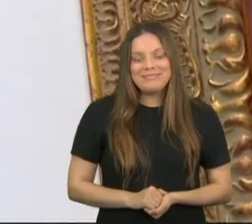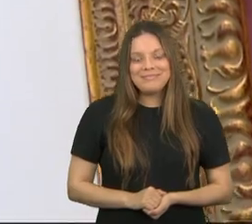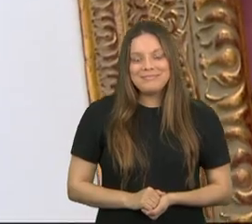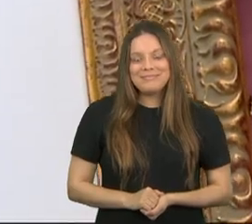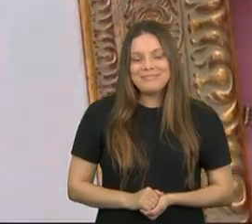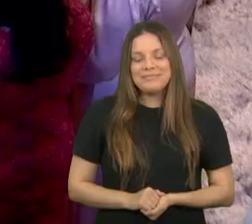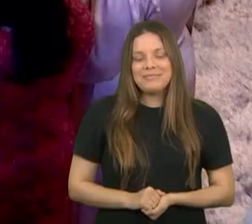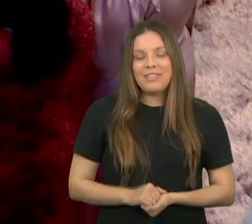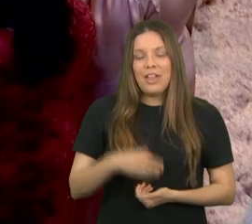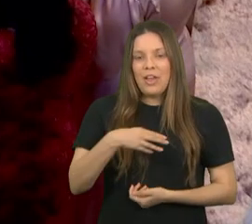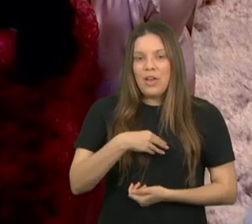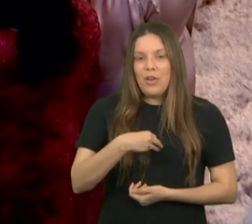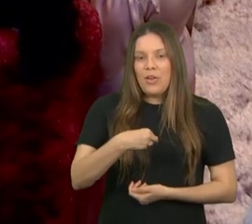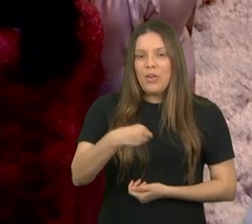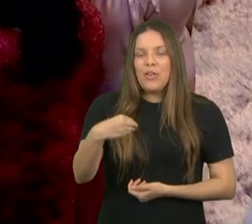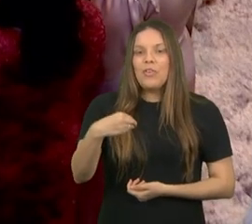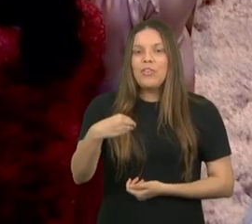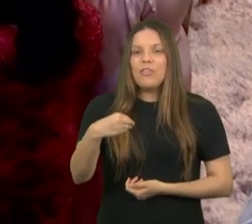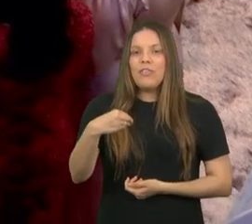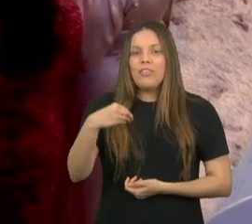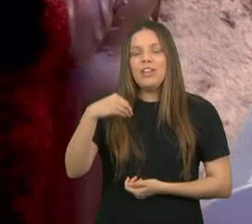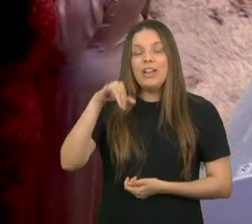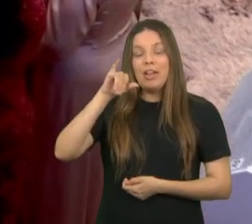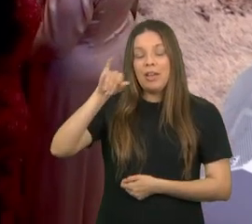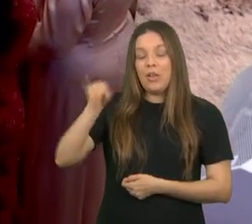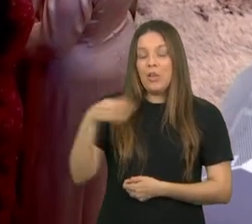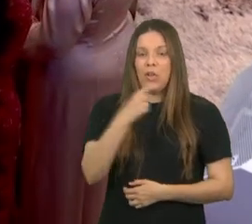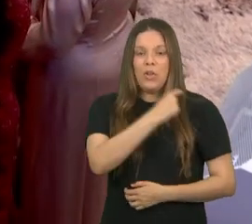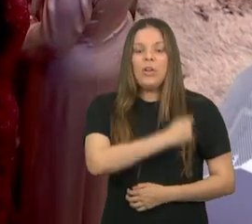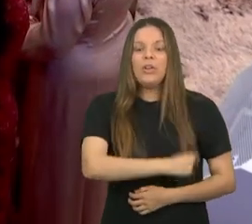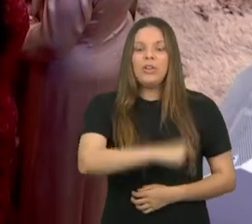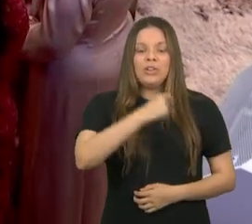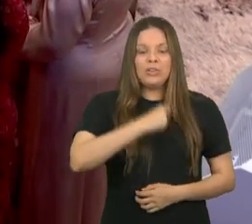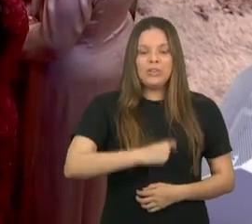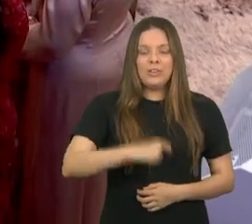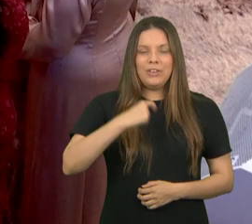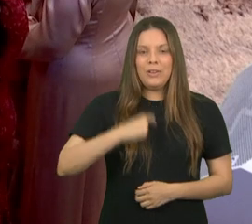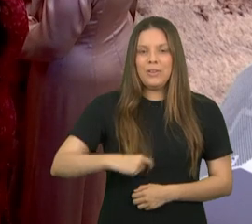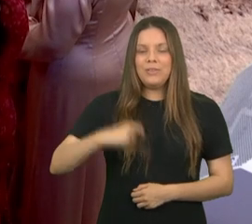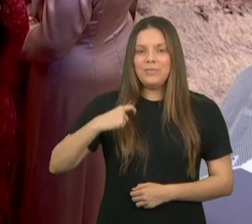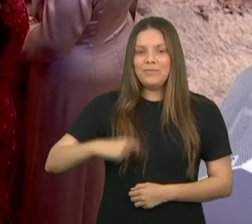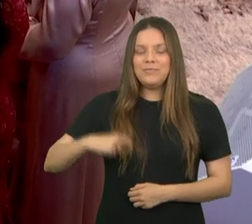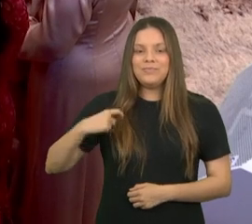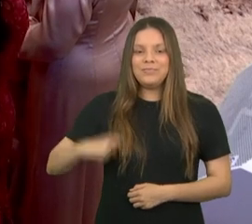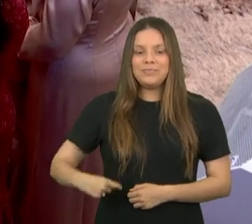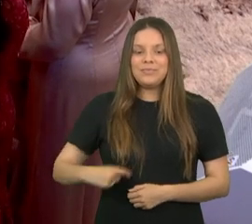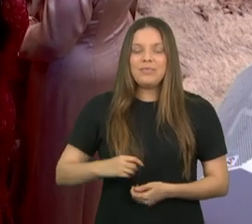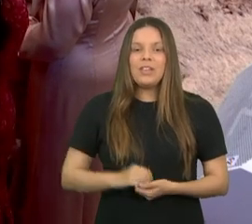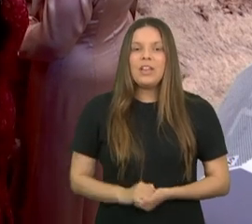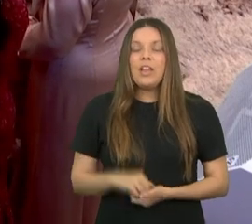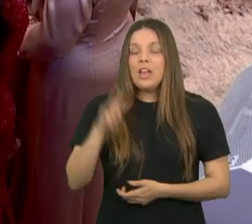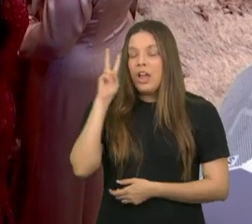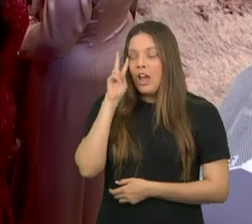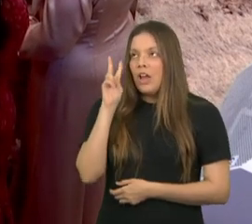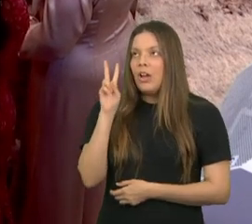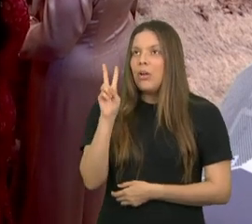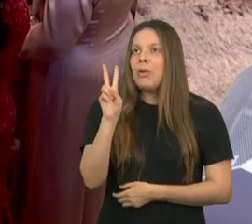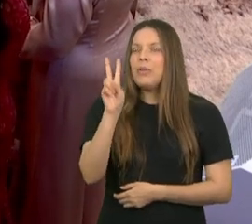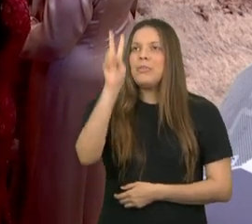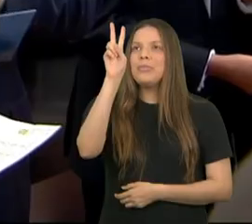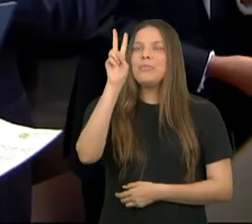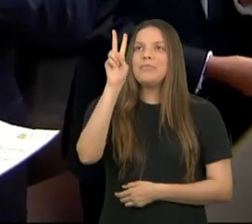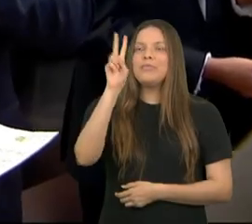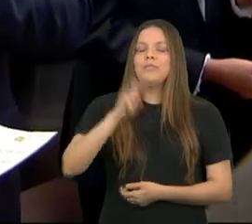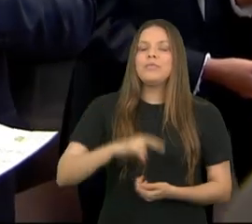Um filho frutífero, Yosef. Um filho frutífero, ergue os olhos